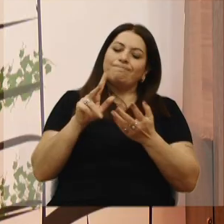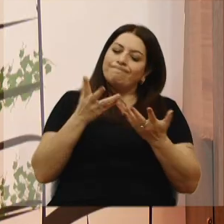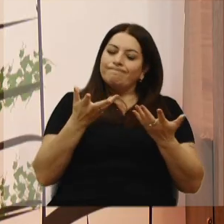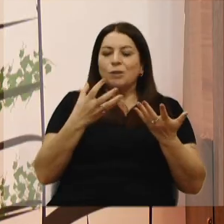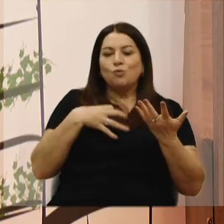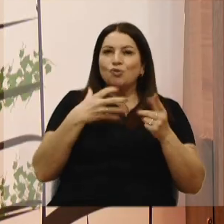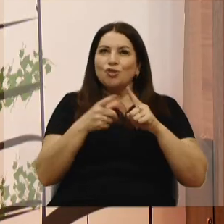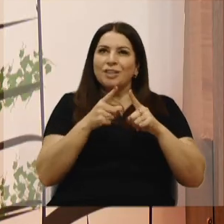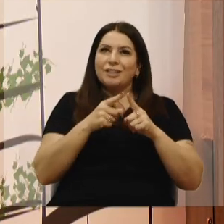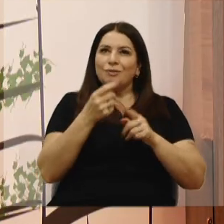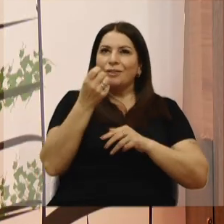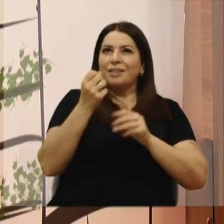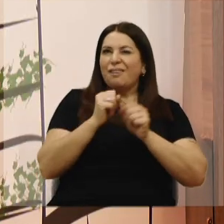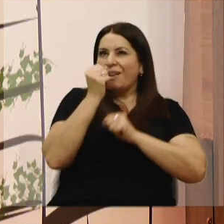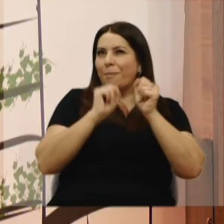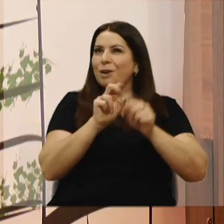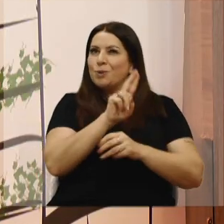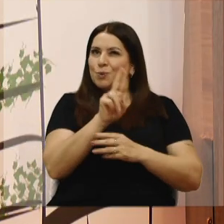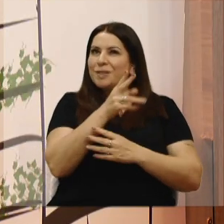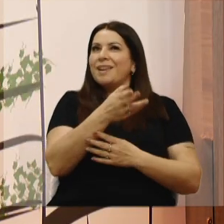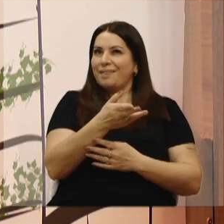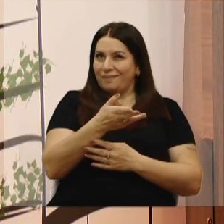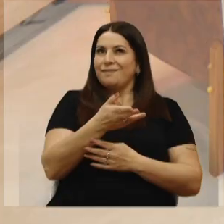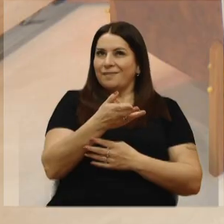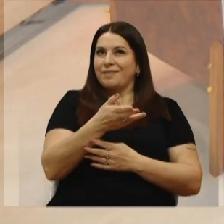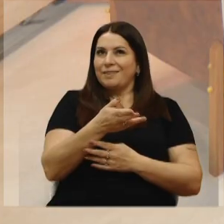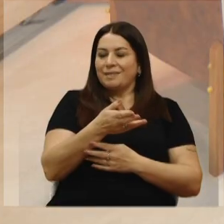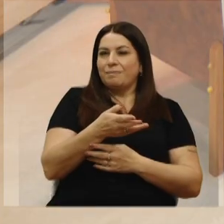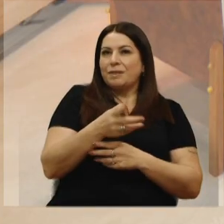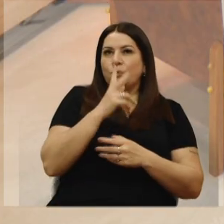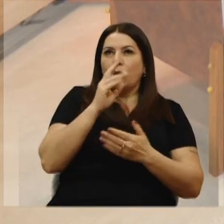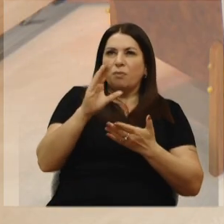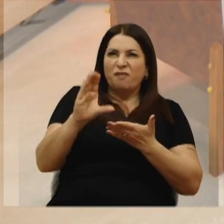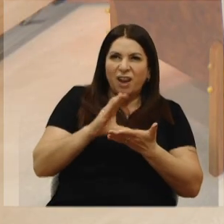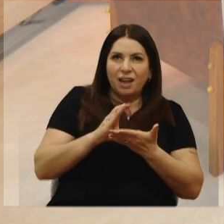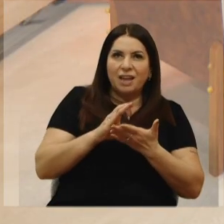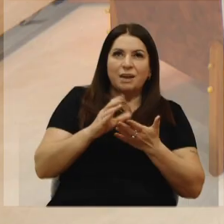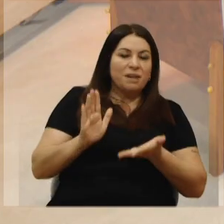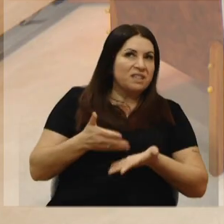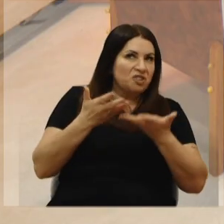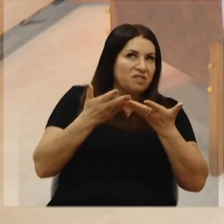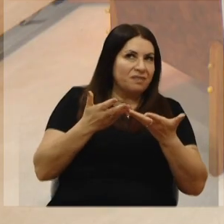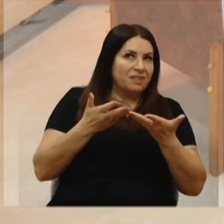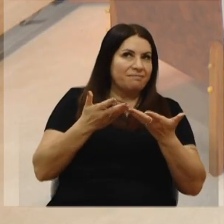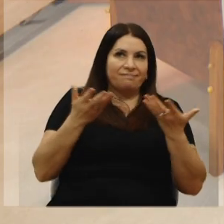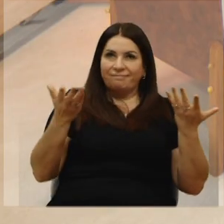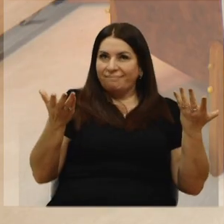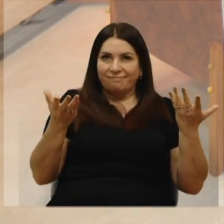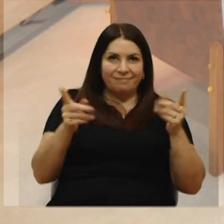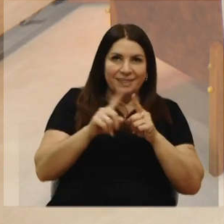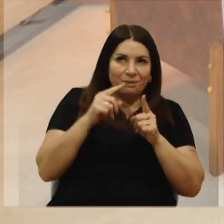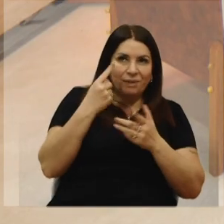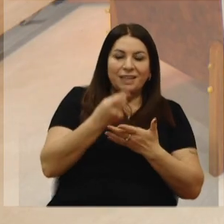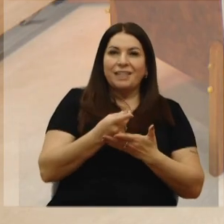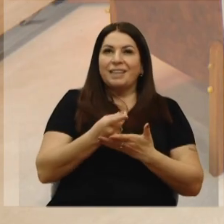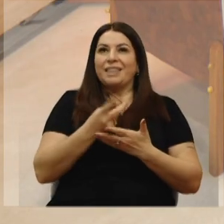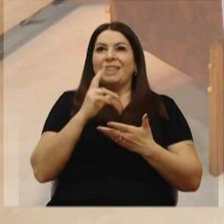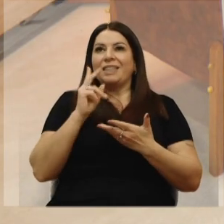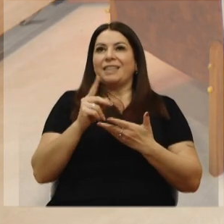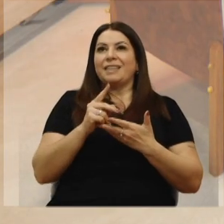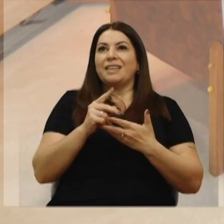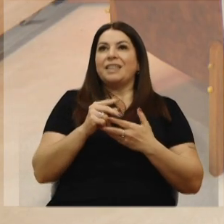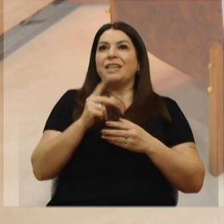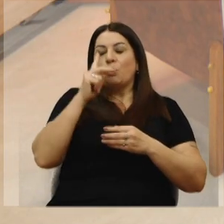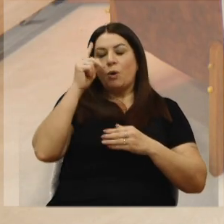assim, mecanismos, né? Que a fábrica se utilizava para evitar isso. Verba, incentivo, alguma coisa assim, para ir trancando,